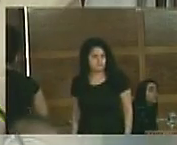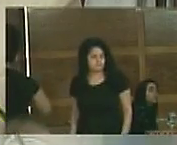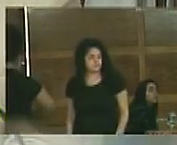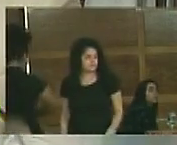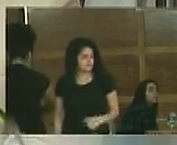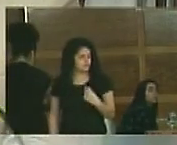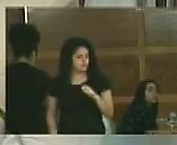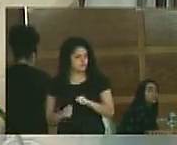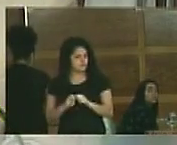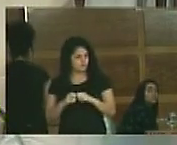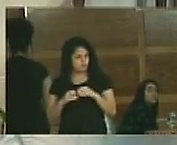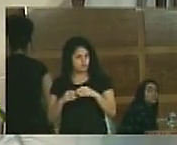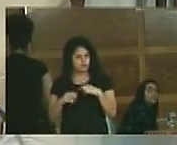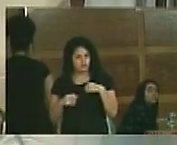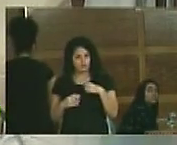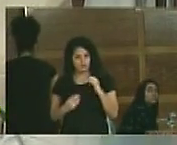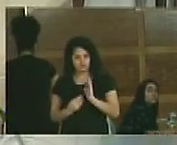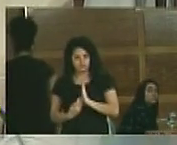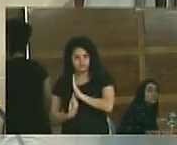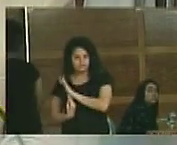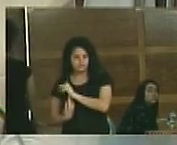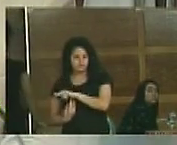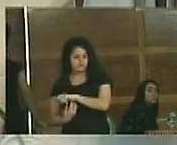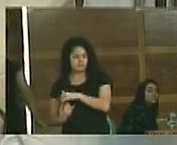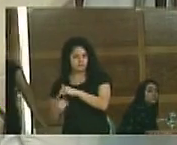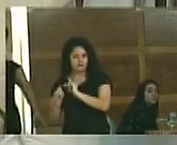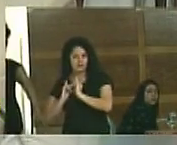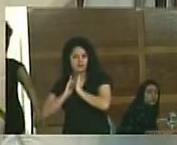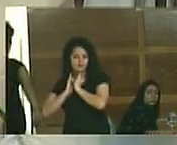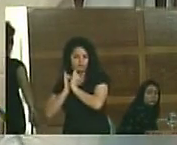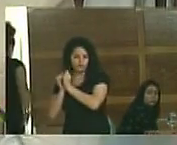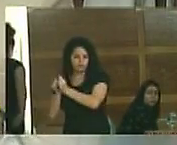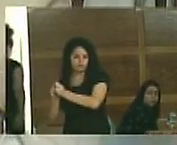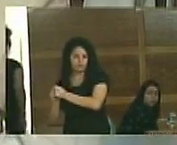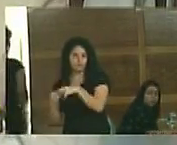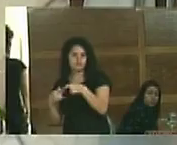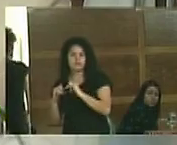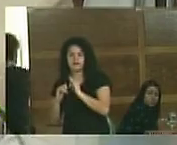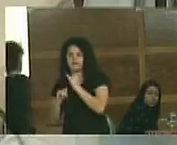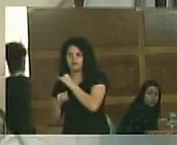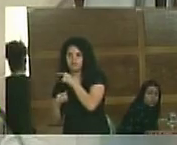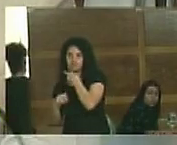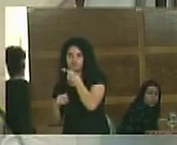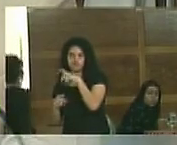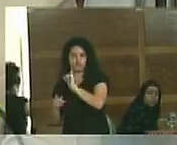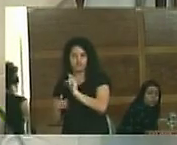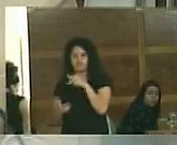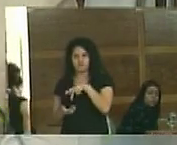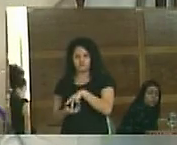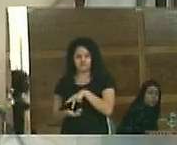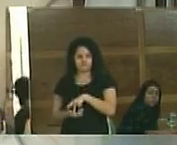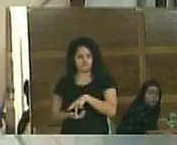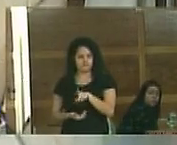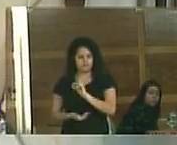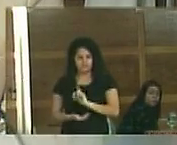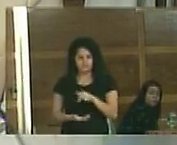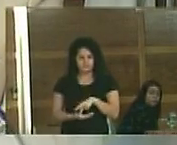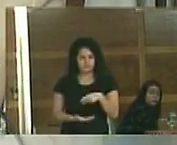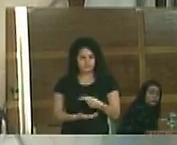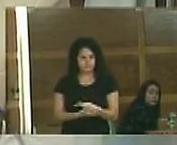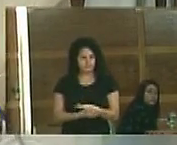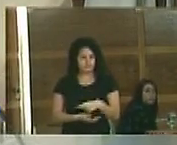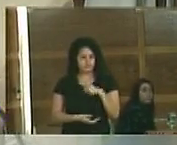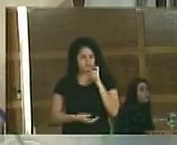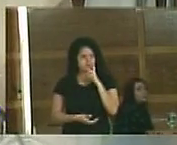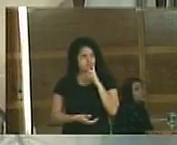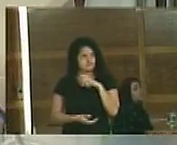é fazendo oposição, é ajudando ele para poder informar que o que passaram para o senhor não é verdade, prefeito. Não é verdade. Está